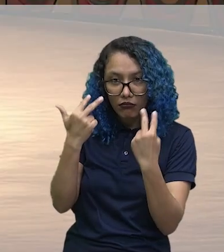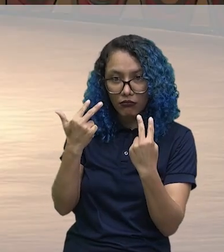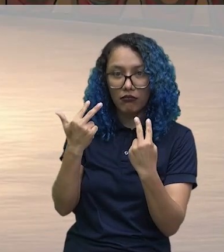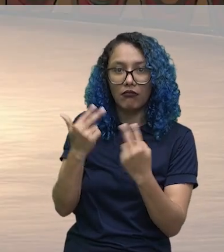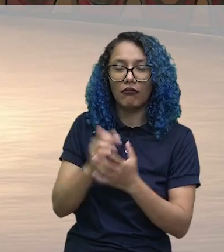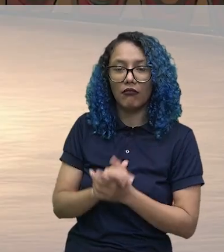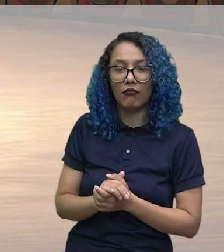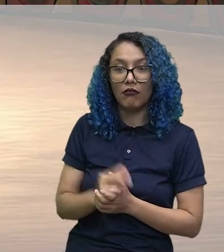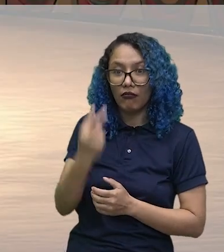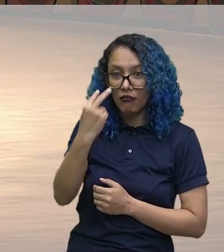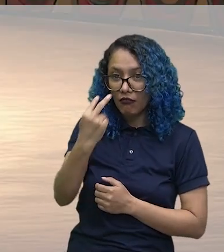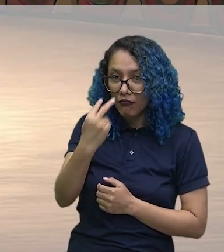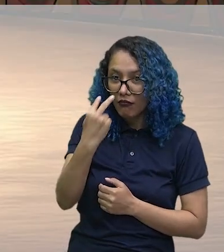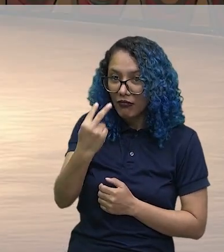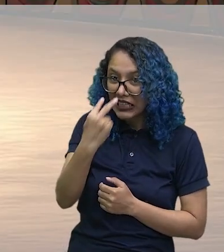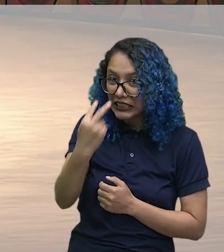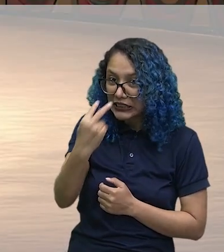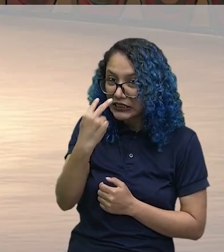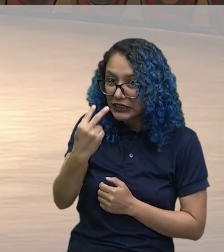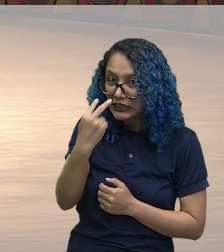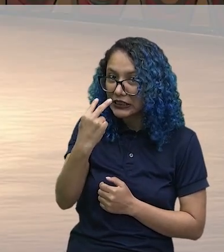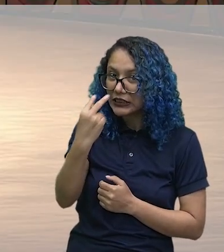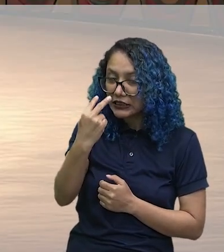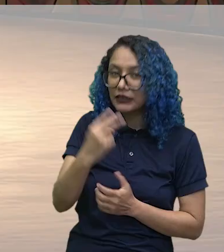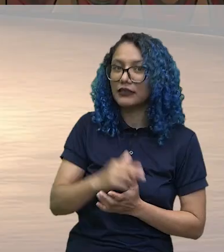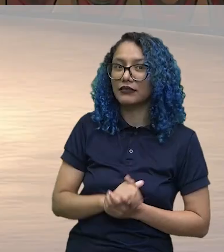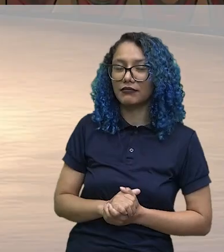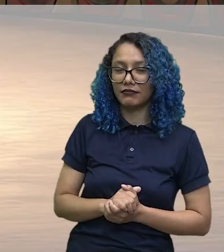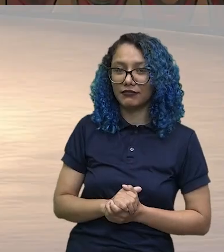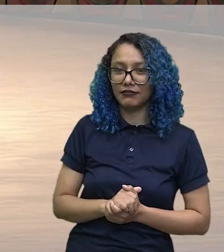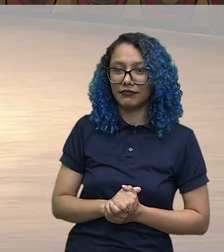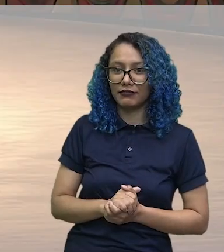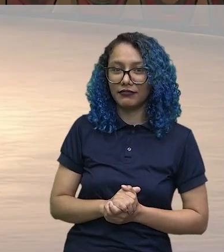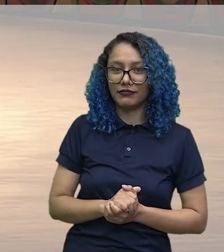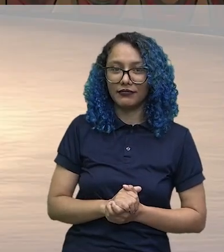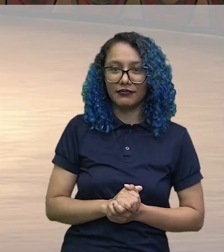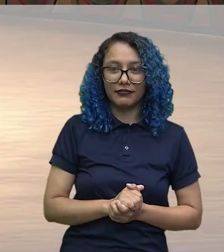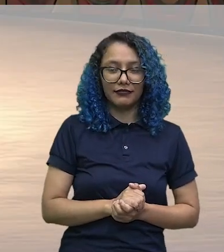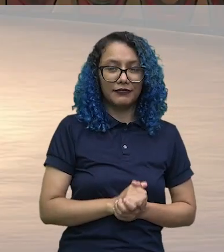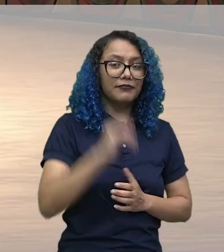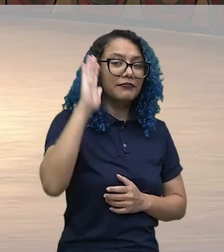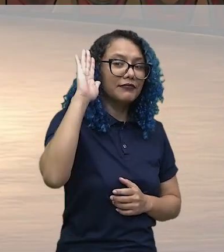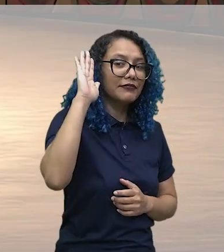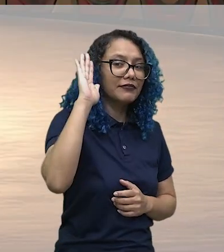mim. Em mim!